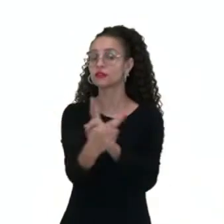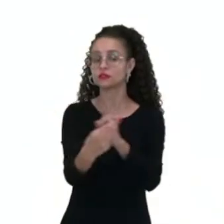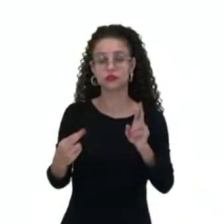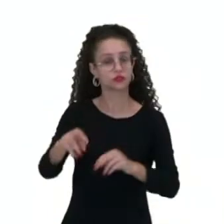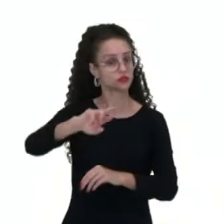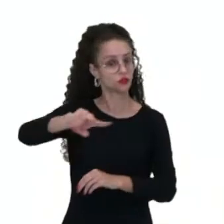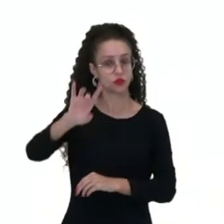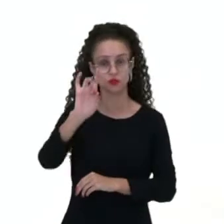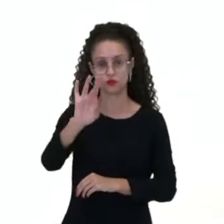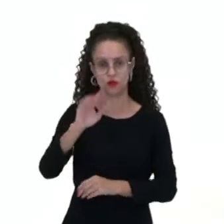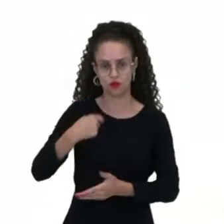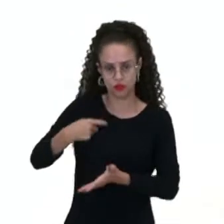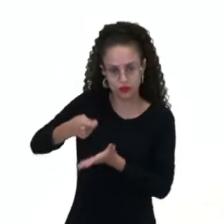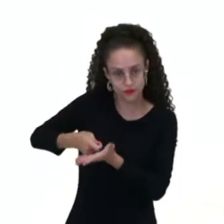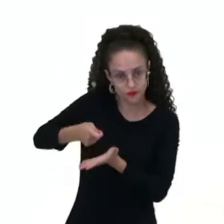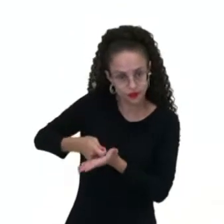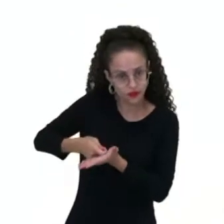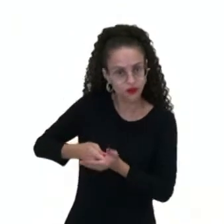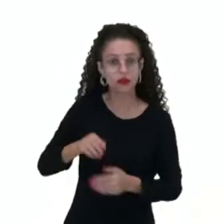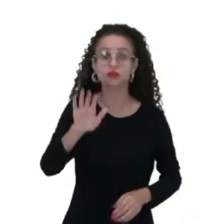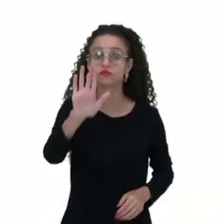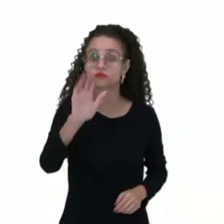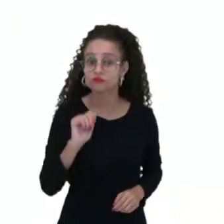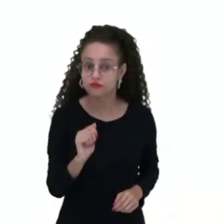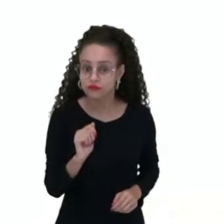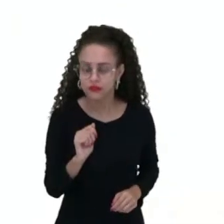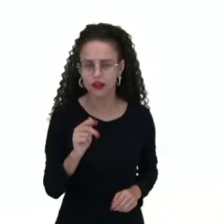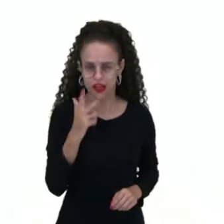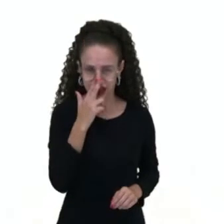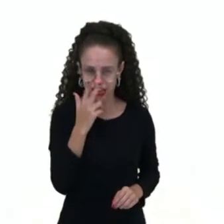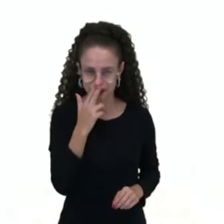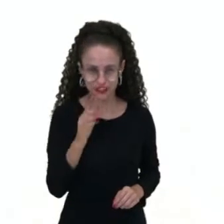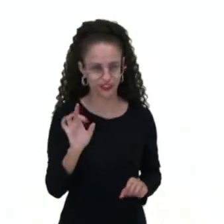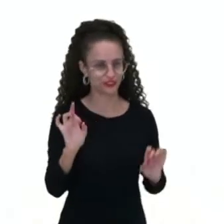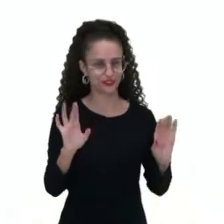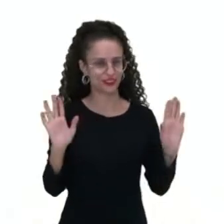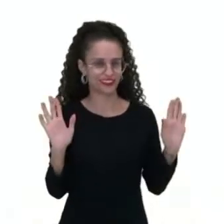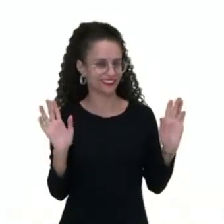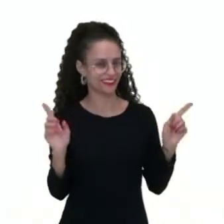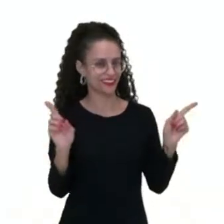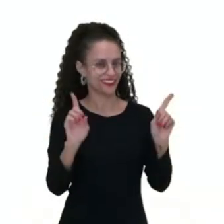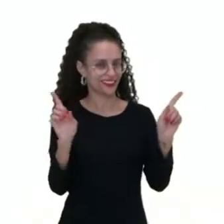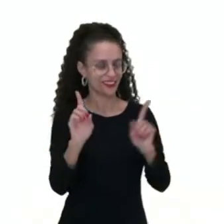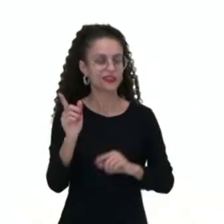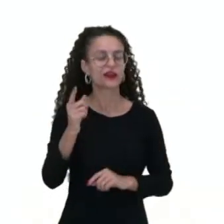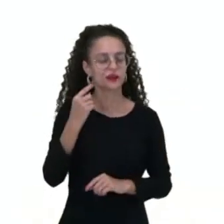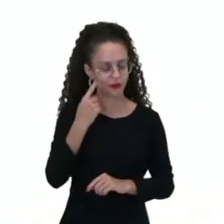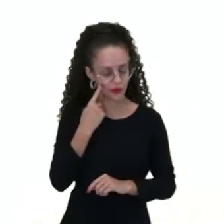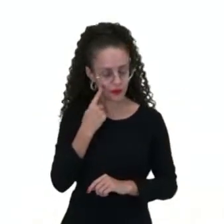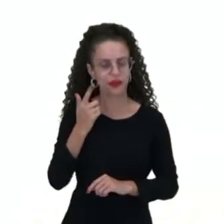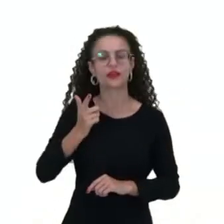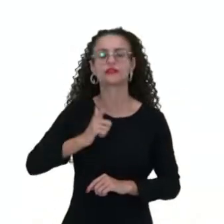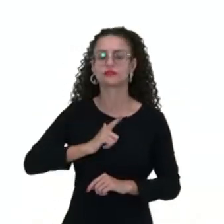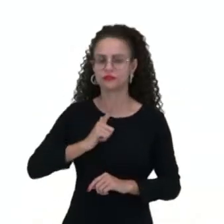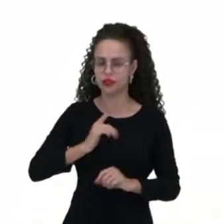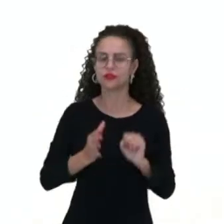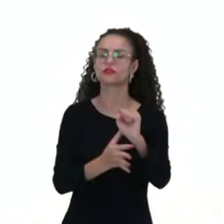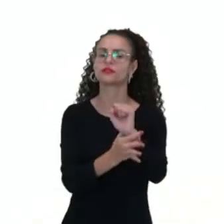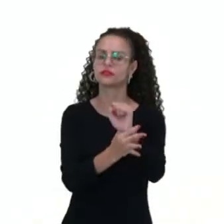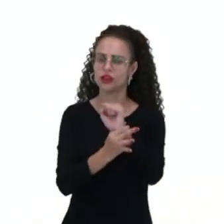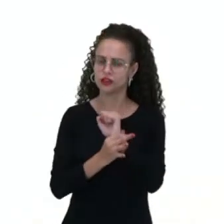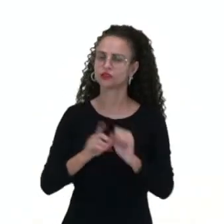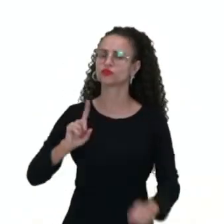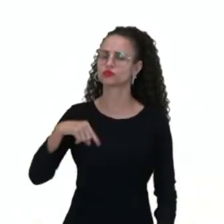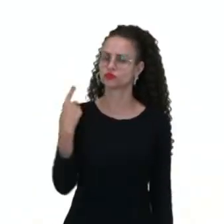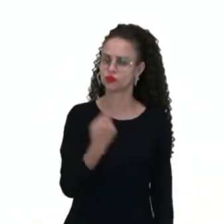apenas aos nossos deveres? Opa! Tá achando o quê? Que é só... Não! Também temos que garantir os nossos